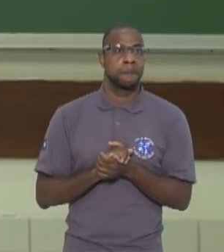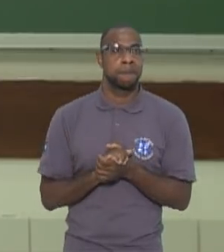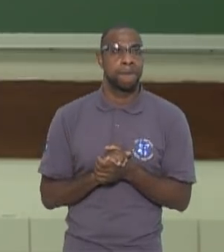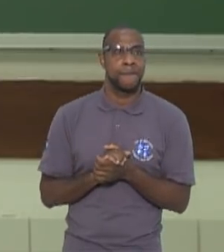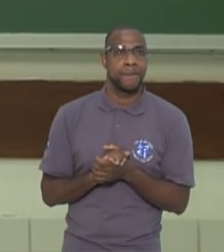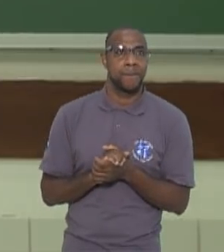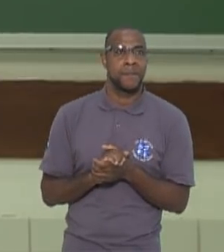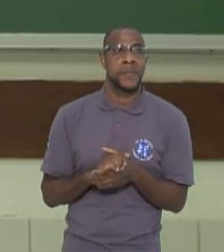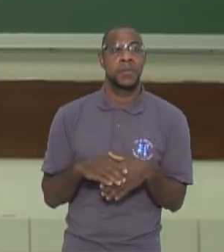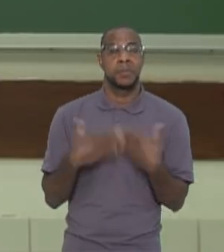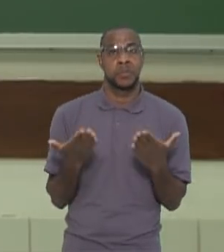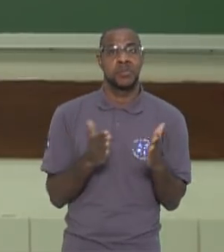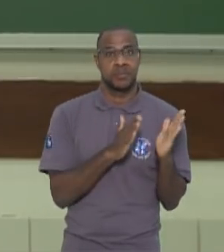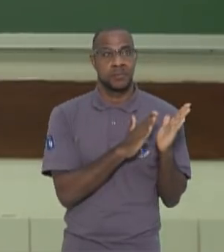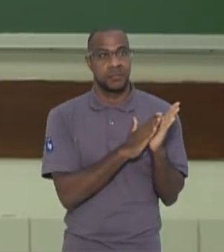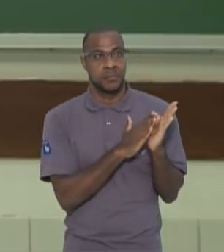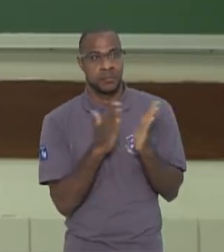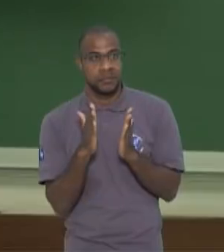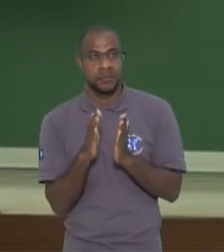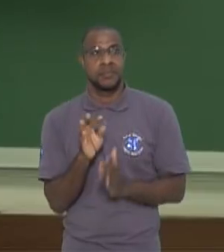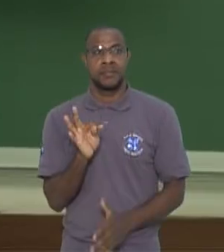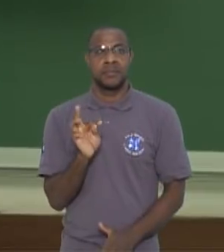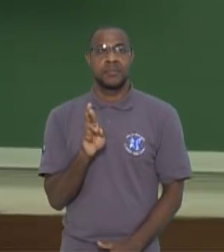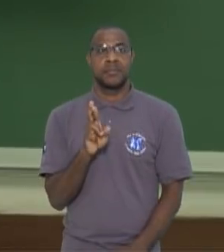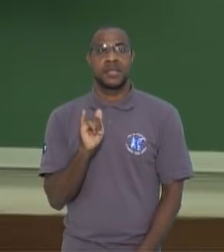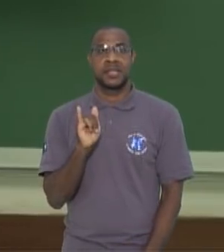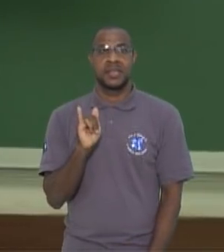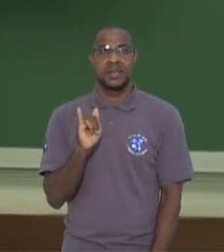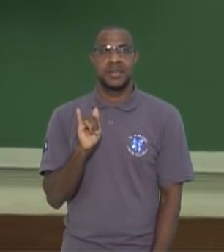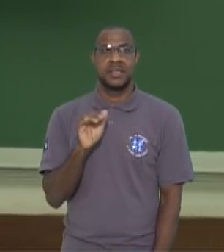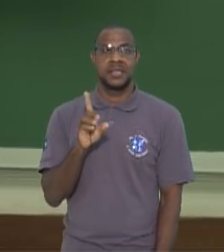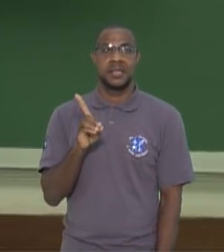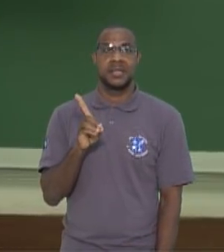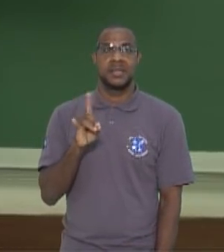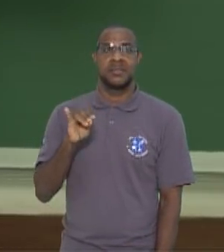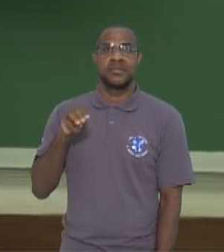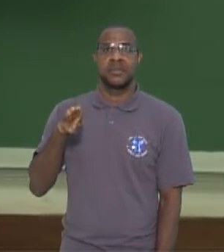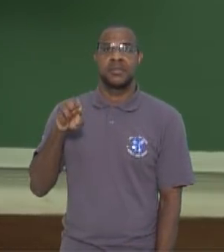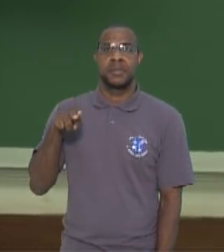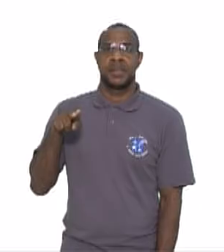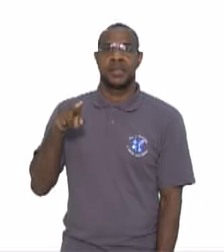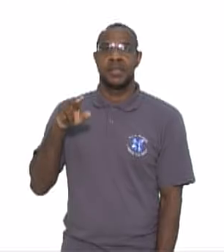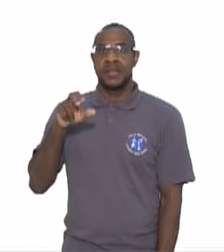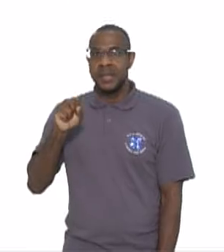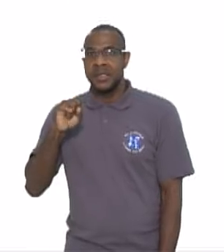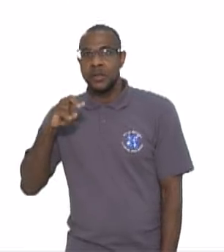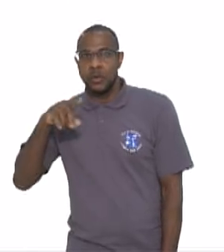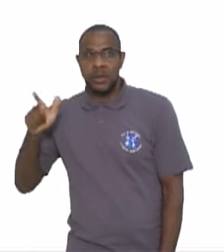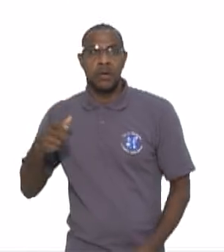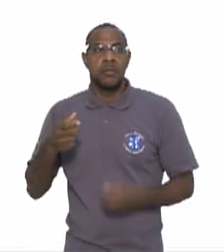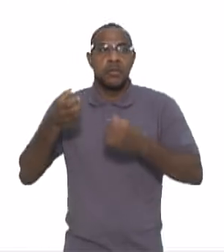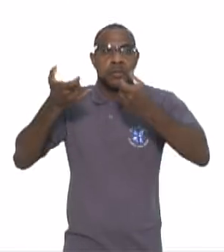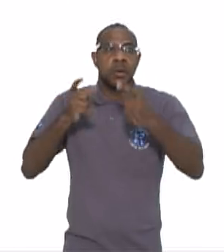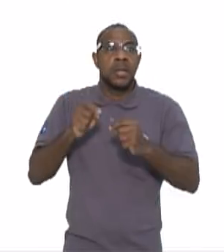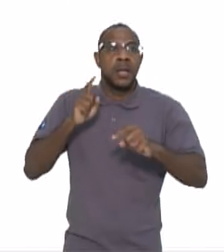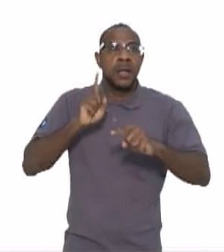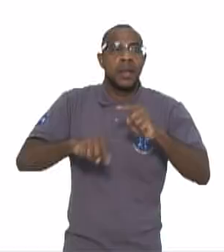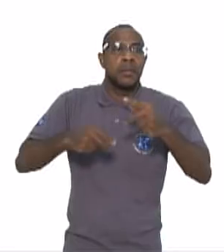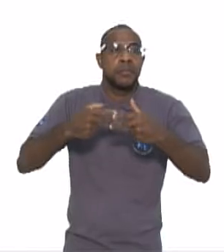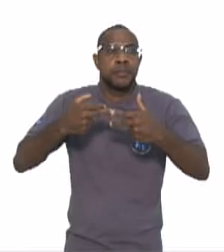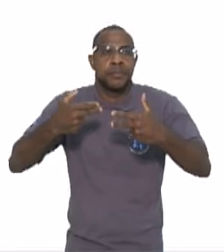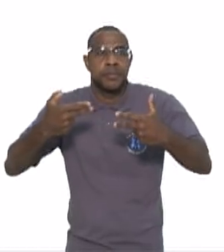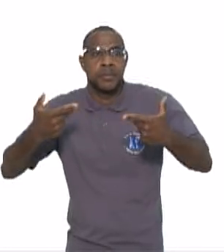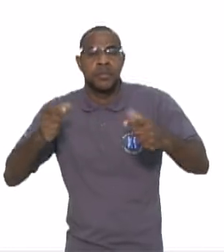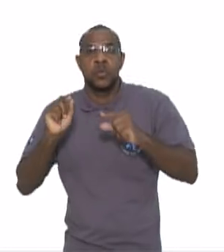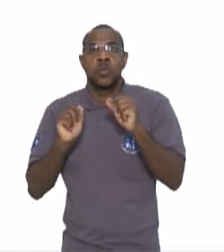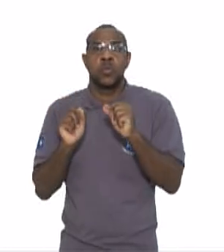então a partir dos tridimensionais, a gente vai falar sobre os objetos afetivos e objetos mágicos.